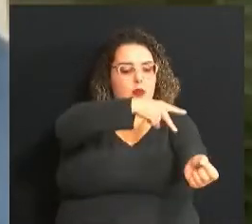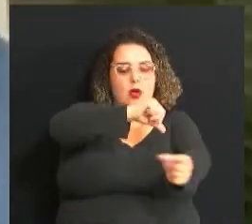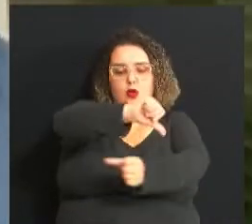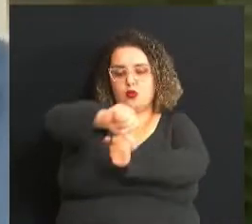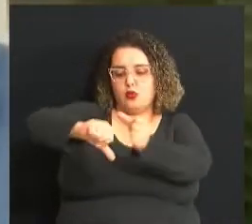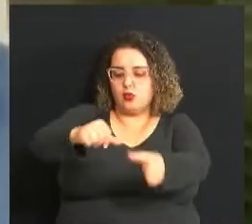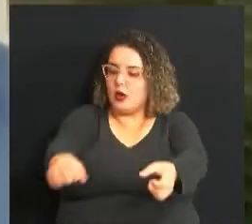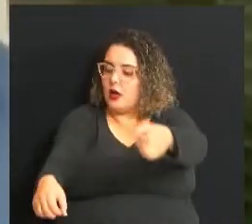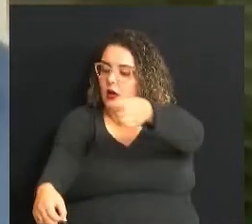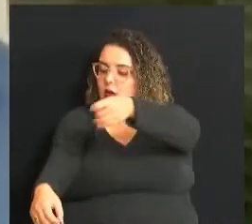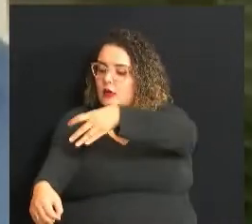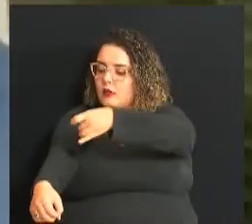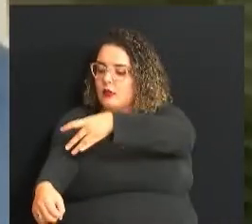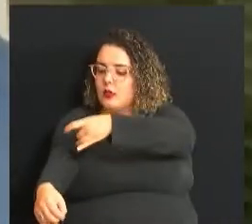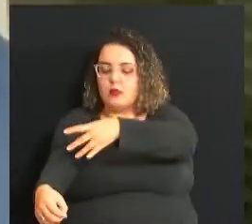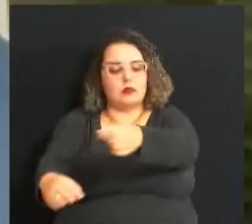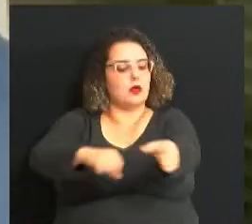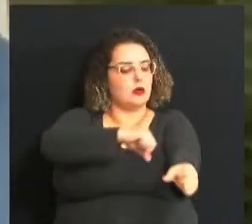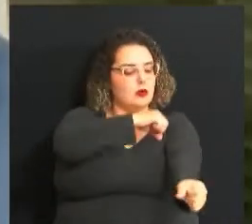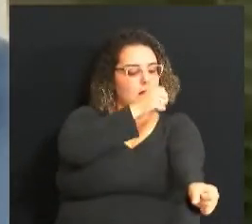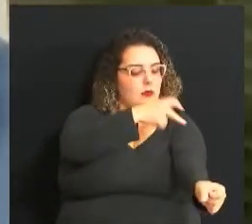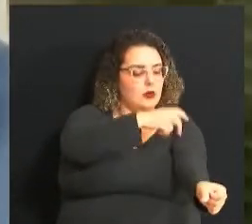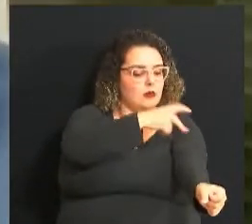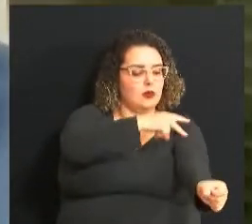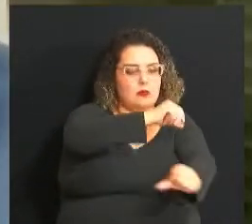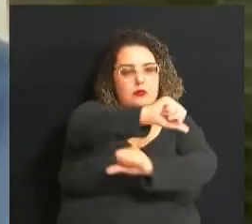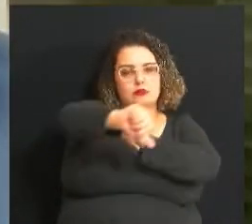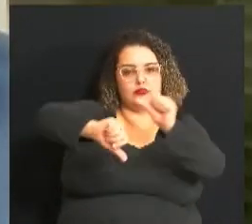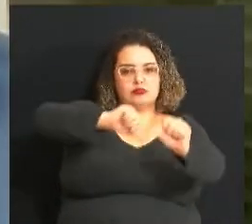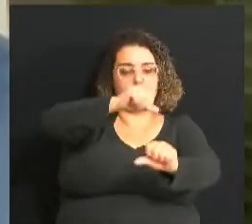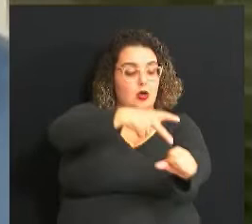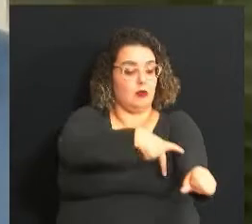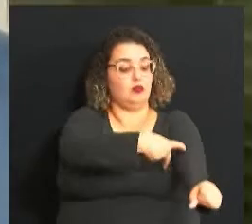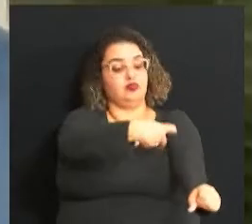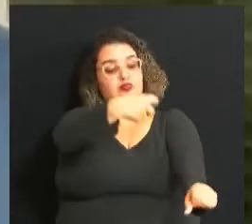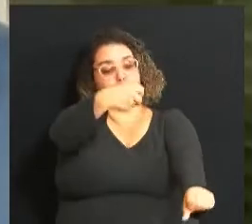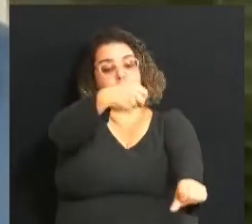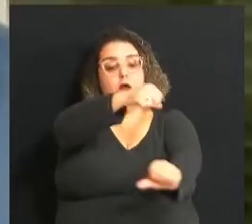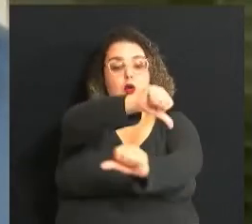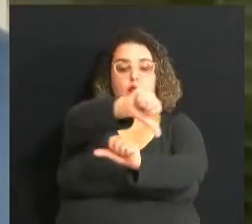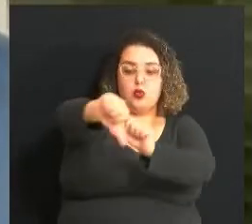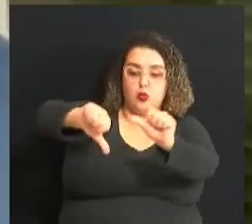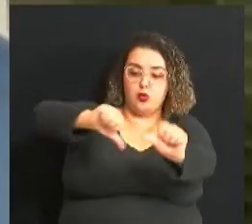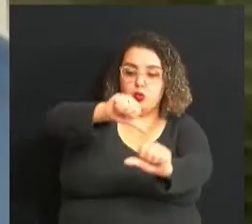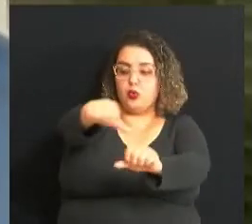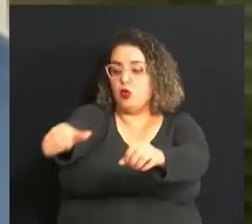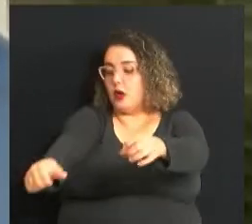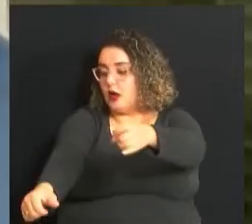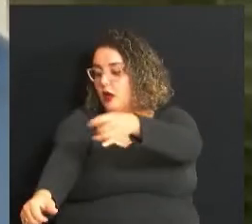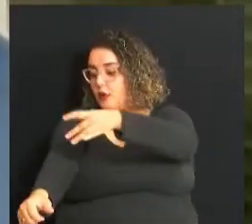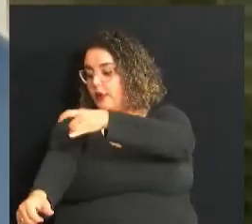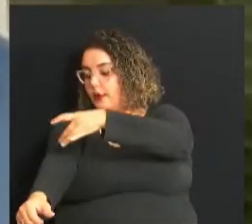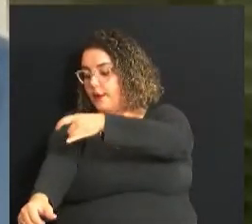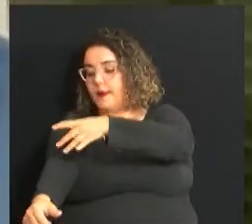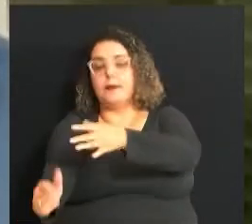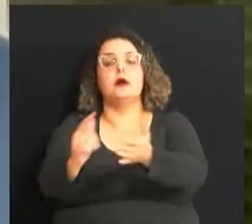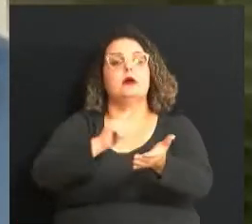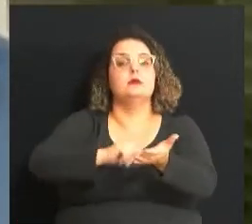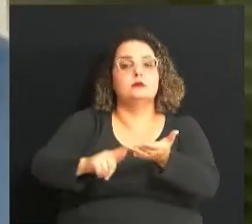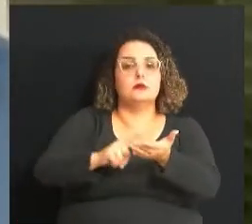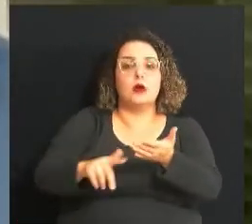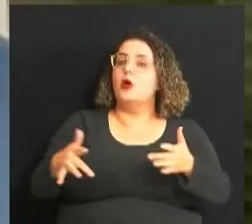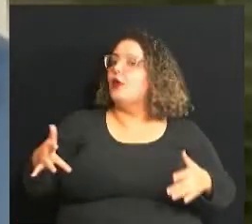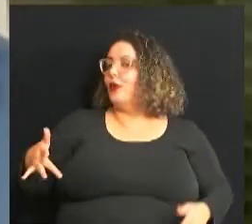limpeza do sangue por essa máquina, digamos assim. O fígado já não tem essa alternativa. Se ele tiver